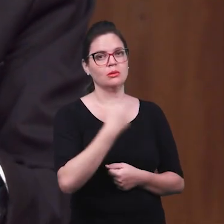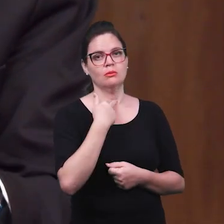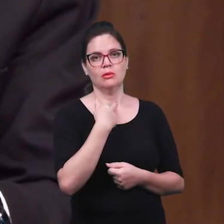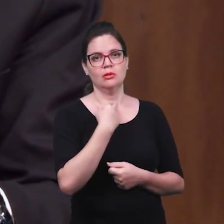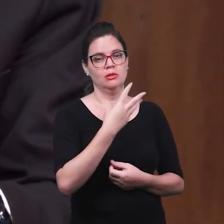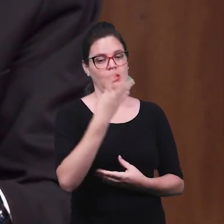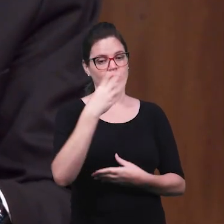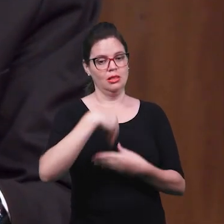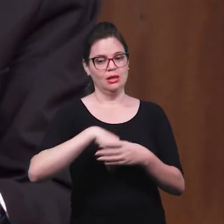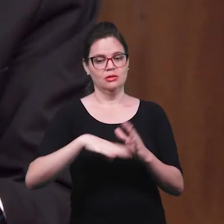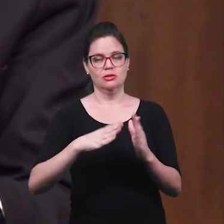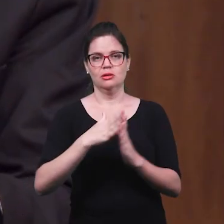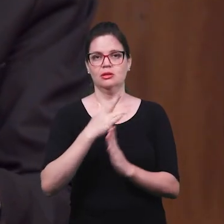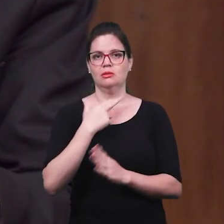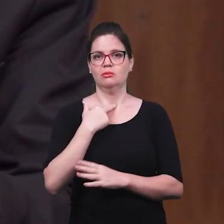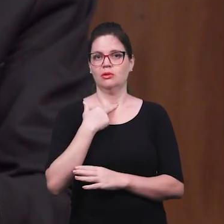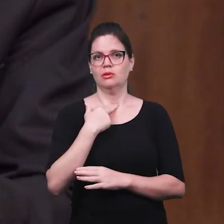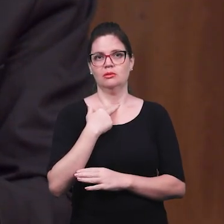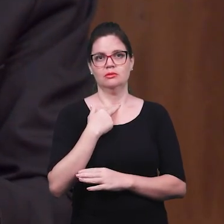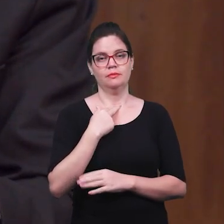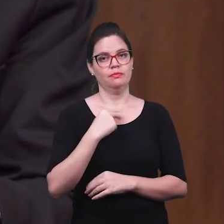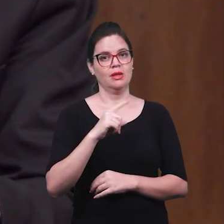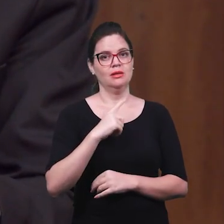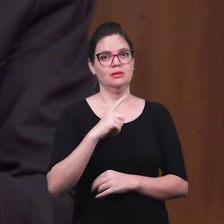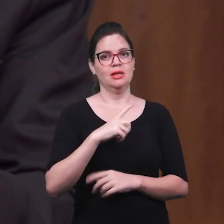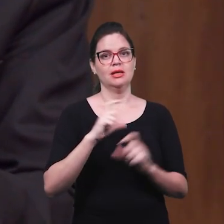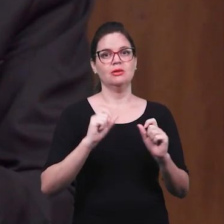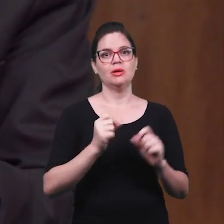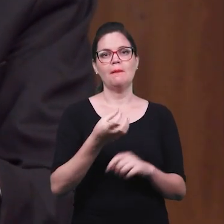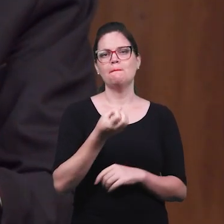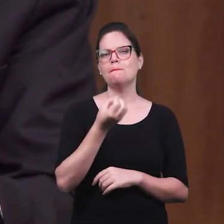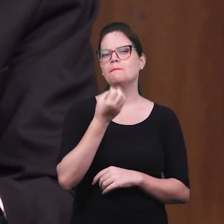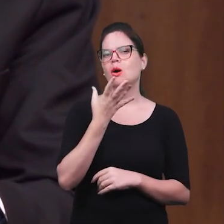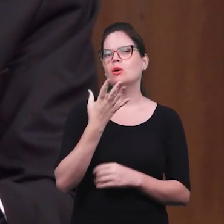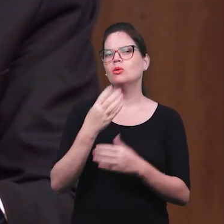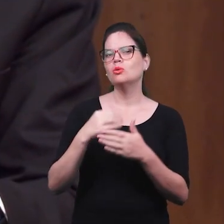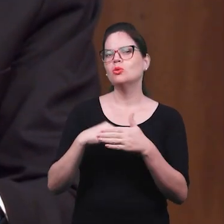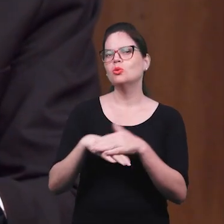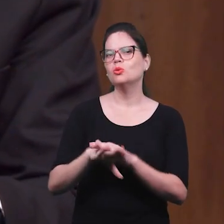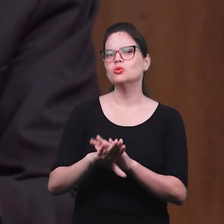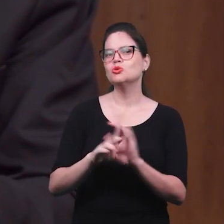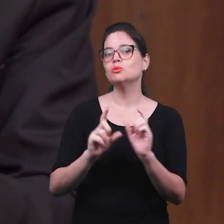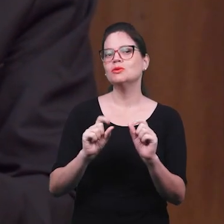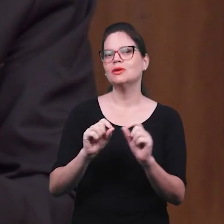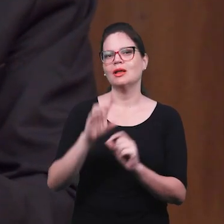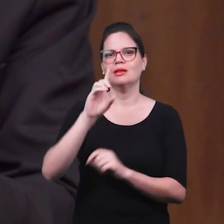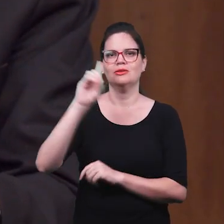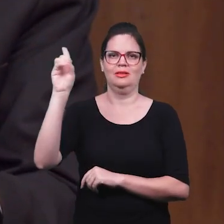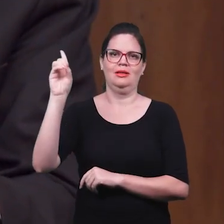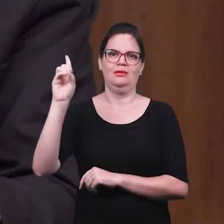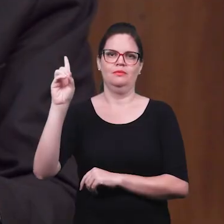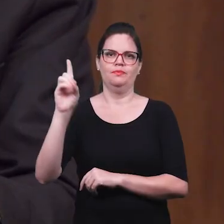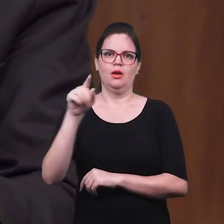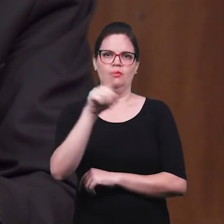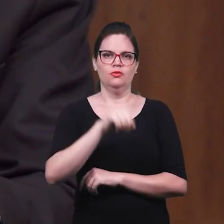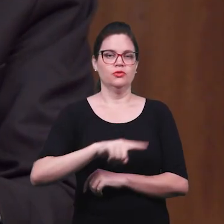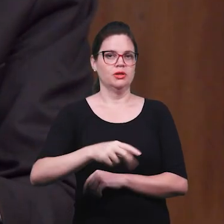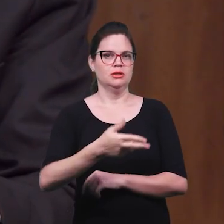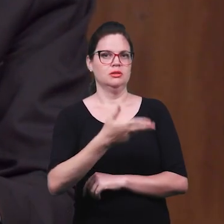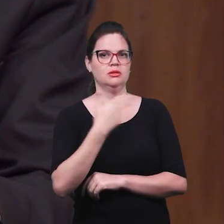bons costumes. Aí a expressão de Paulo, ninguém vos engane. As más